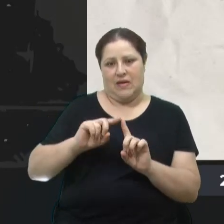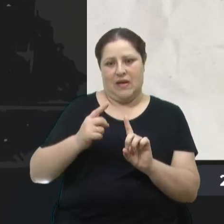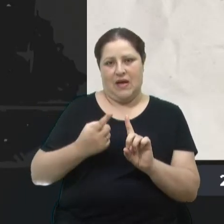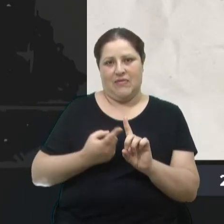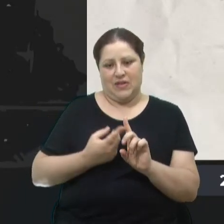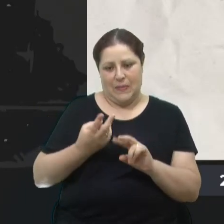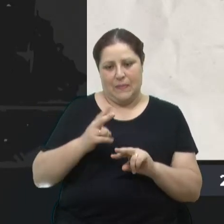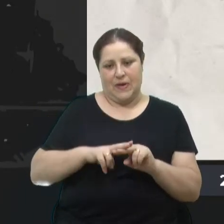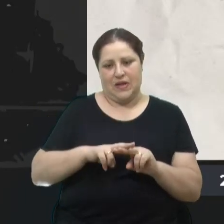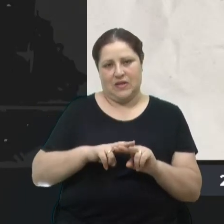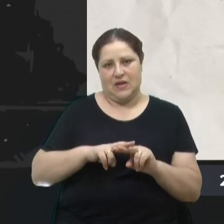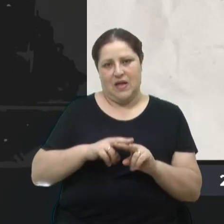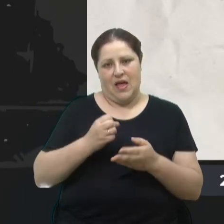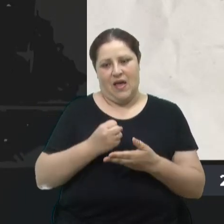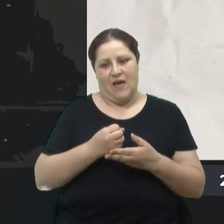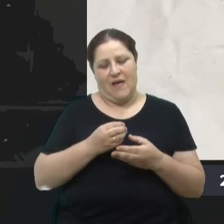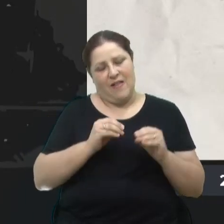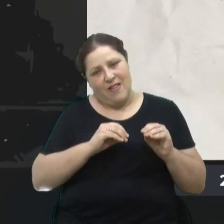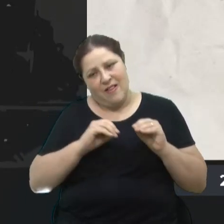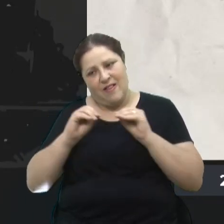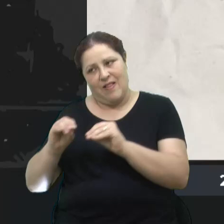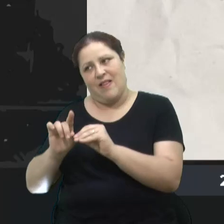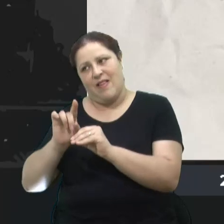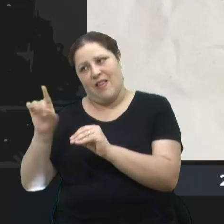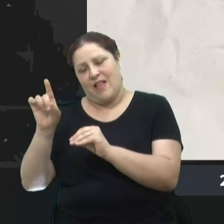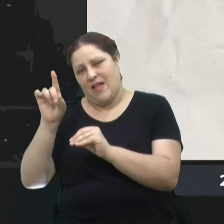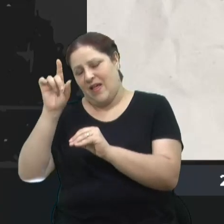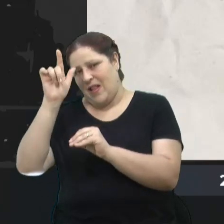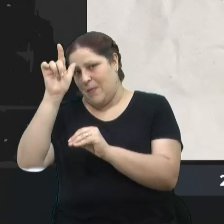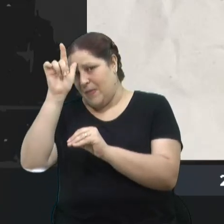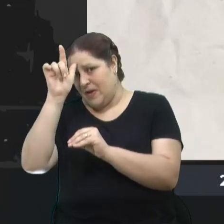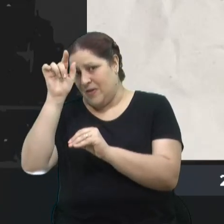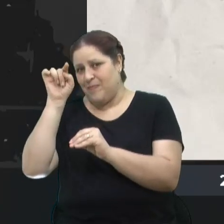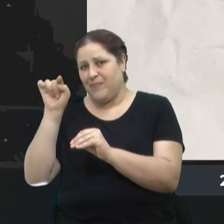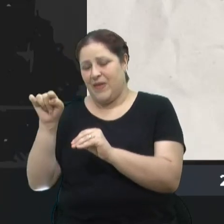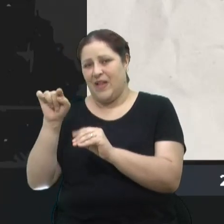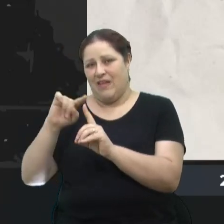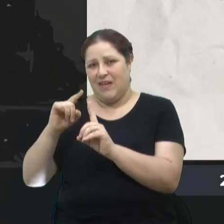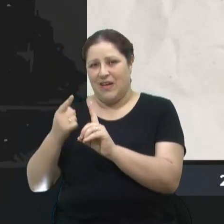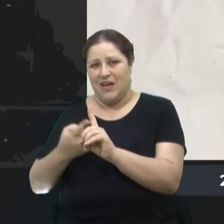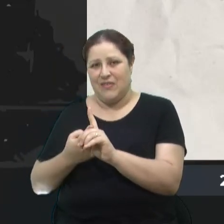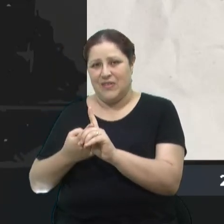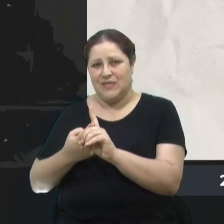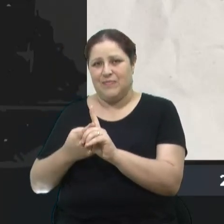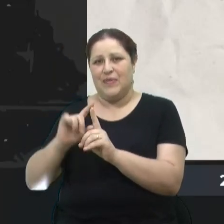foi morta no campo de concentração nazista, numa câmara de gás, em